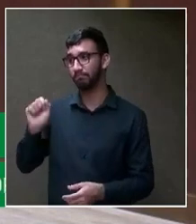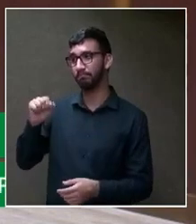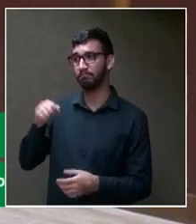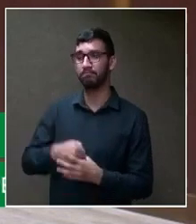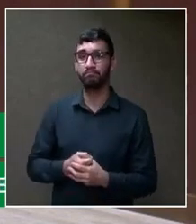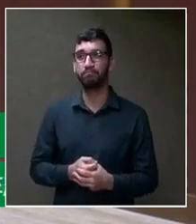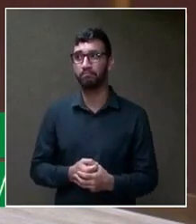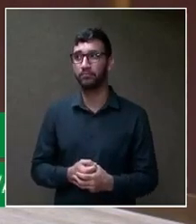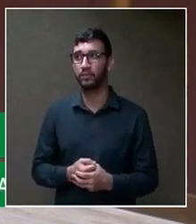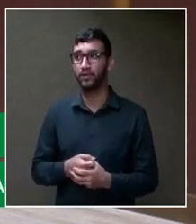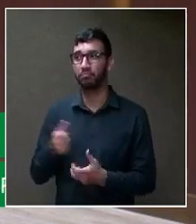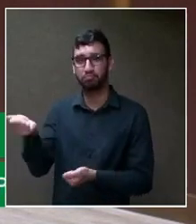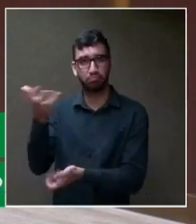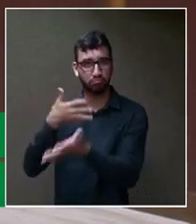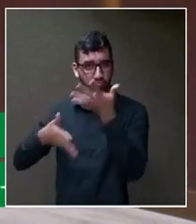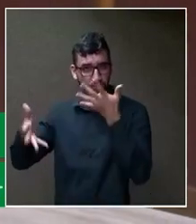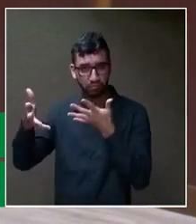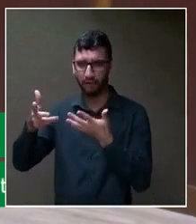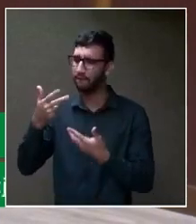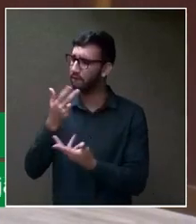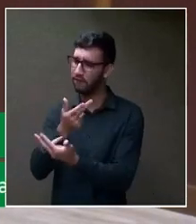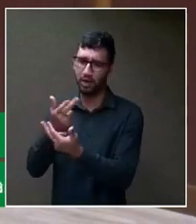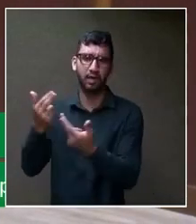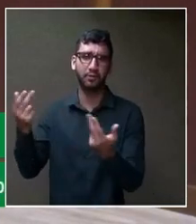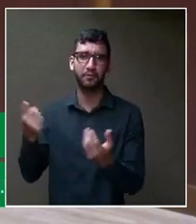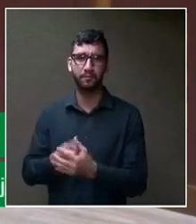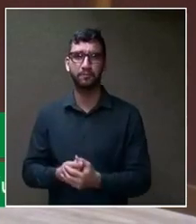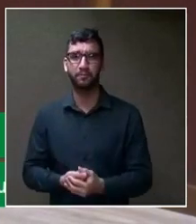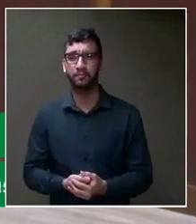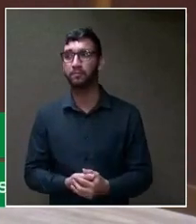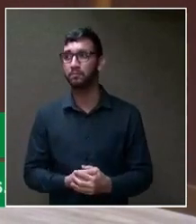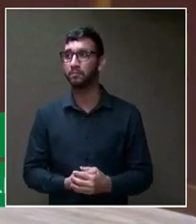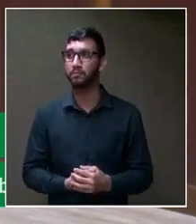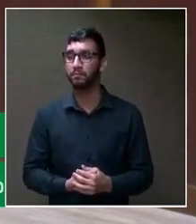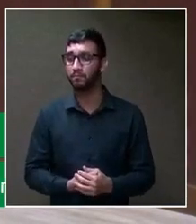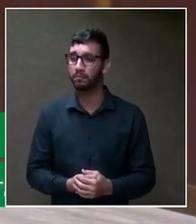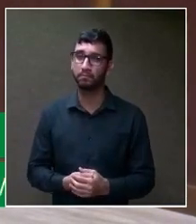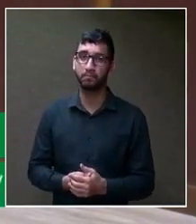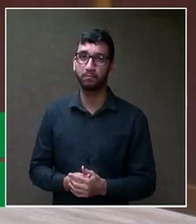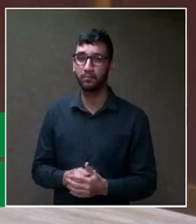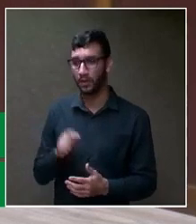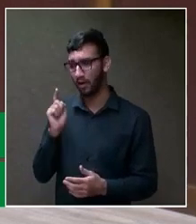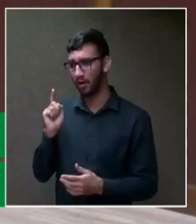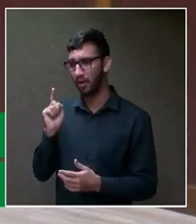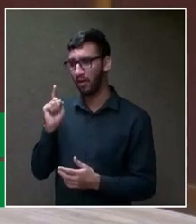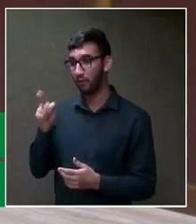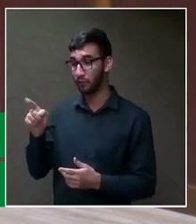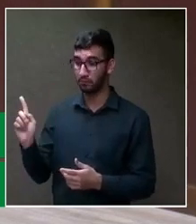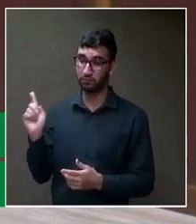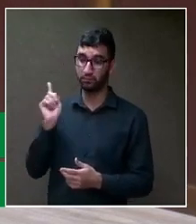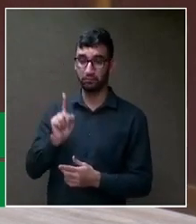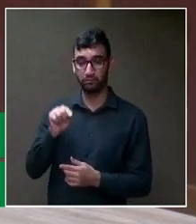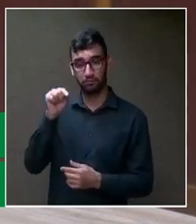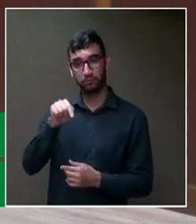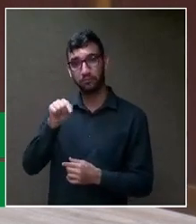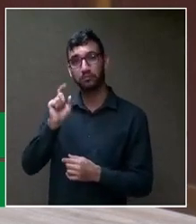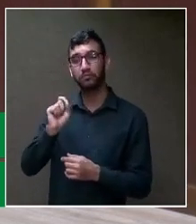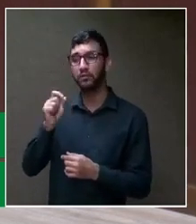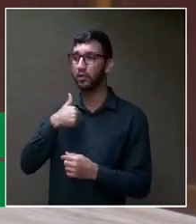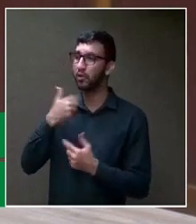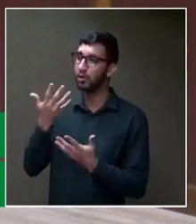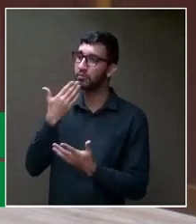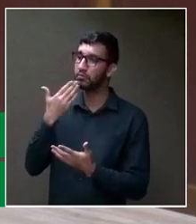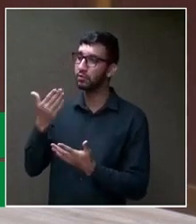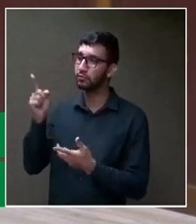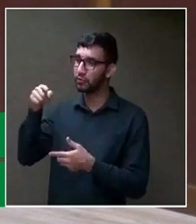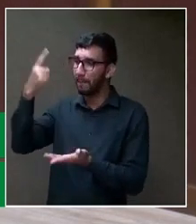Ela confidenciou isso com a senhora? Várias vezes. Certo. Ela chegou, a senhora falou aqui, e gostaria que a